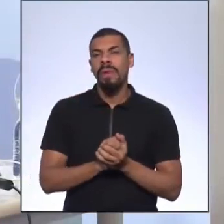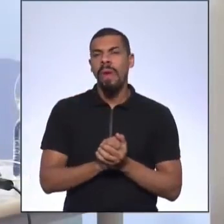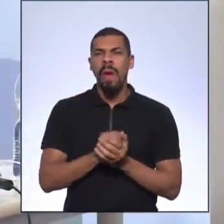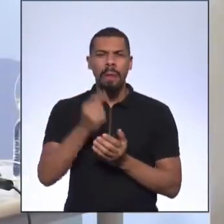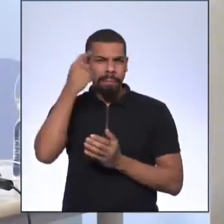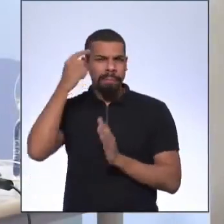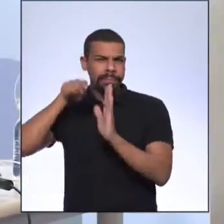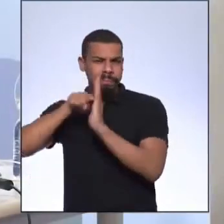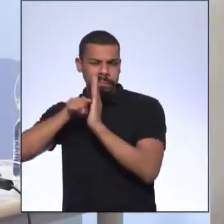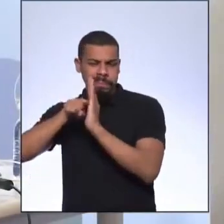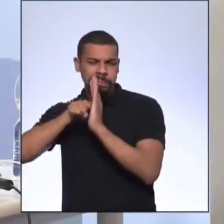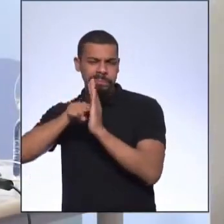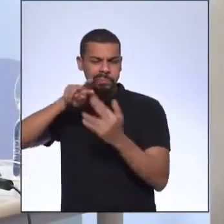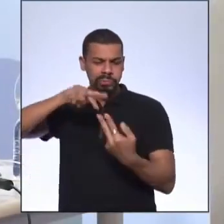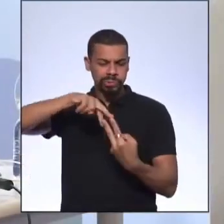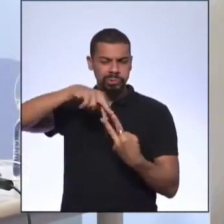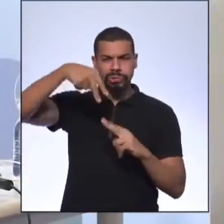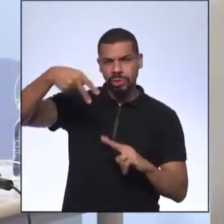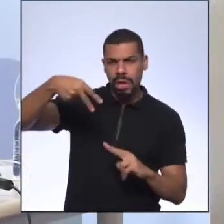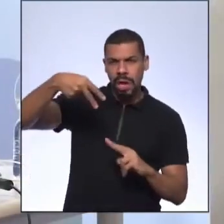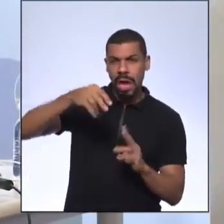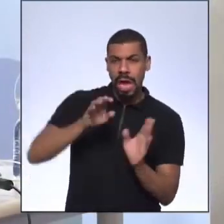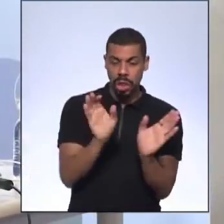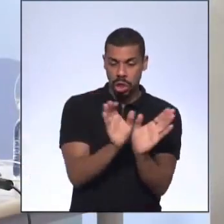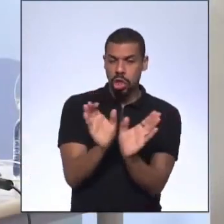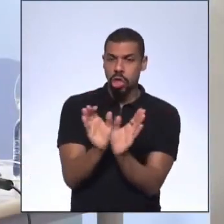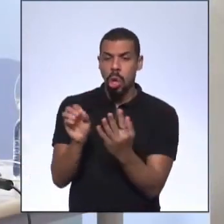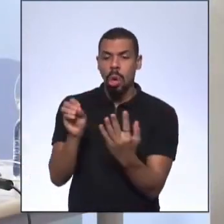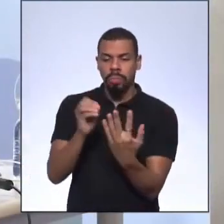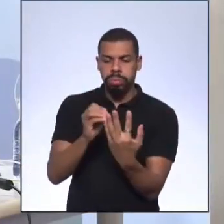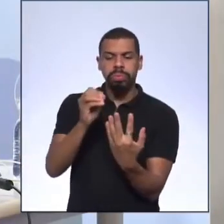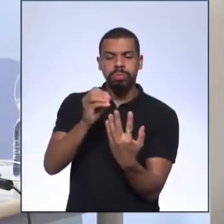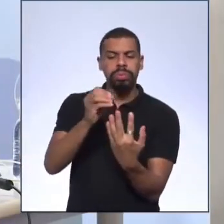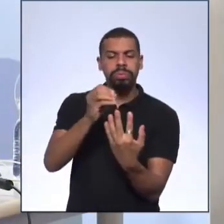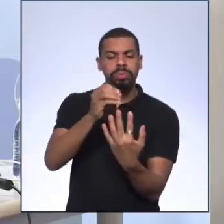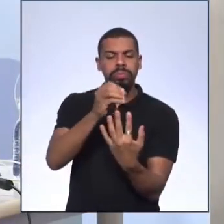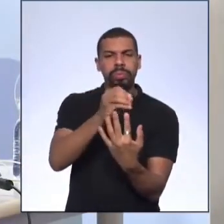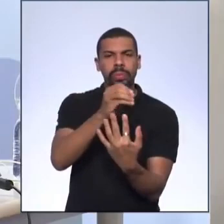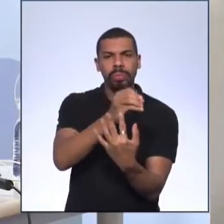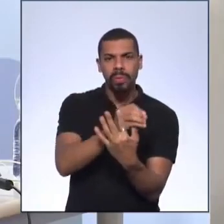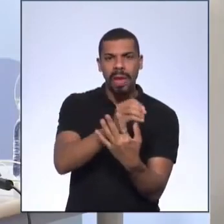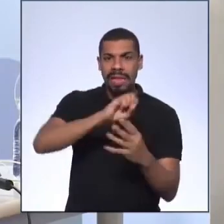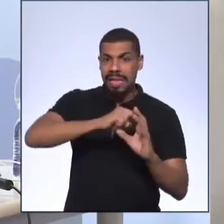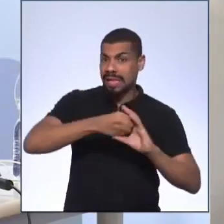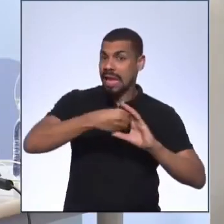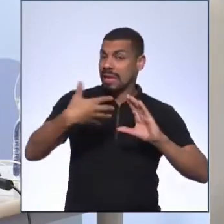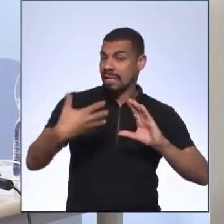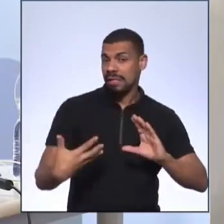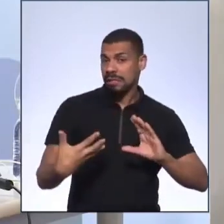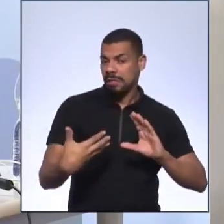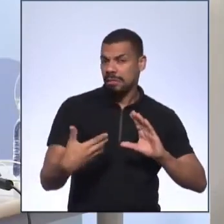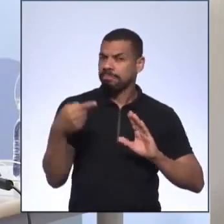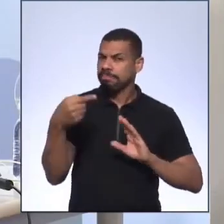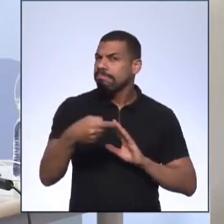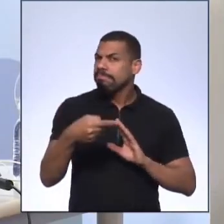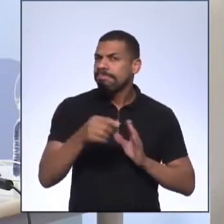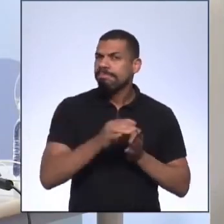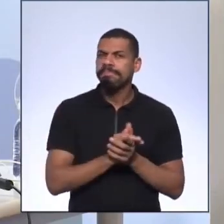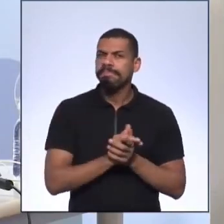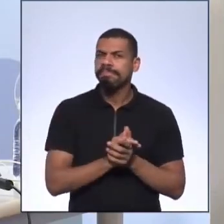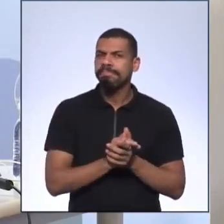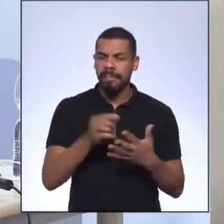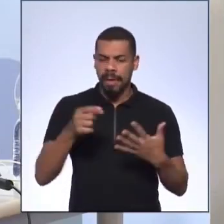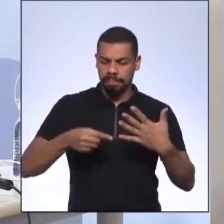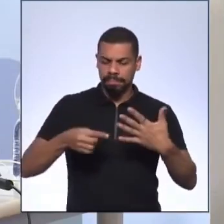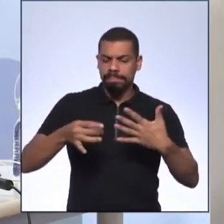analisar genericamente esses grupos, a gente utiliza essas características, né, Aline? Então, essas características aí